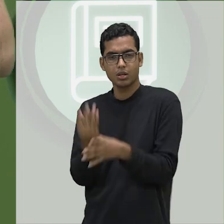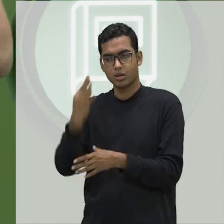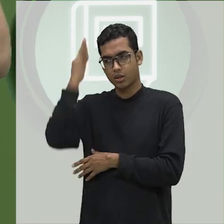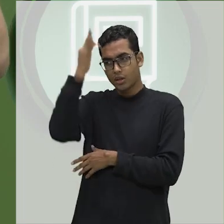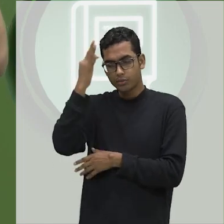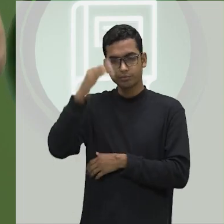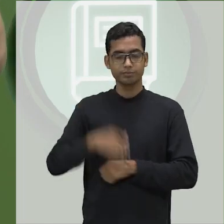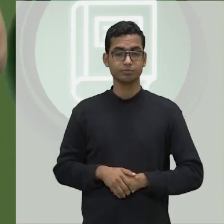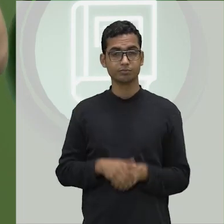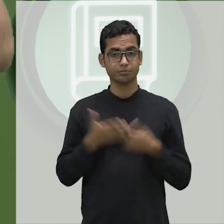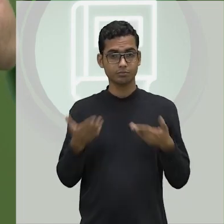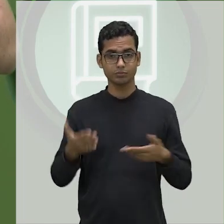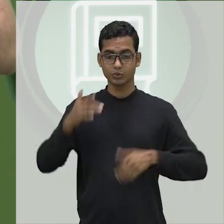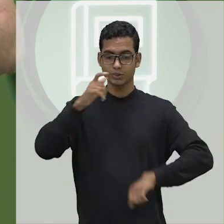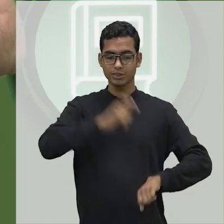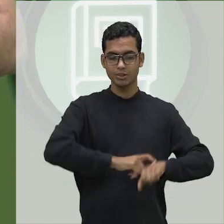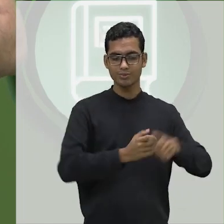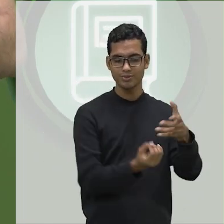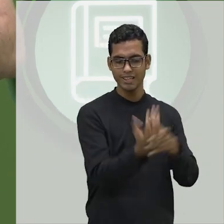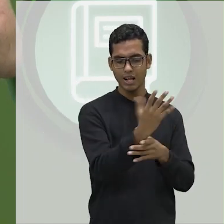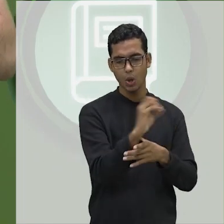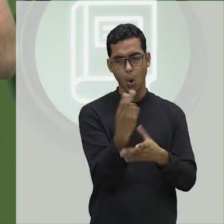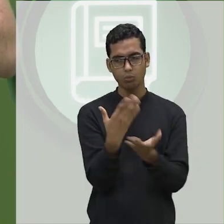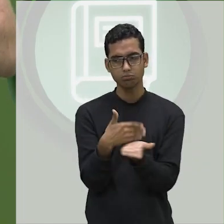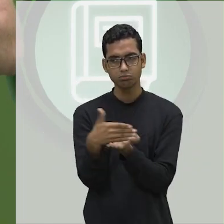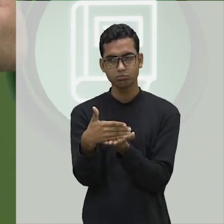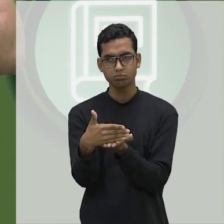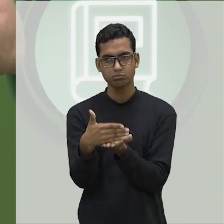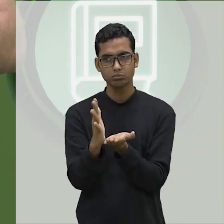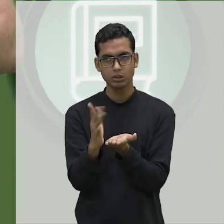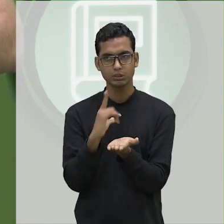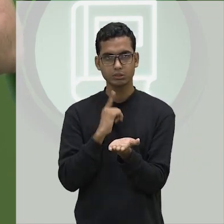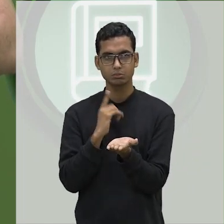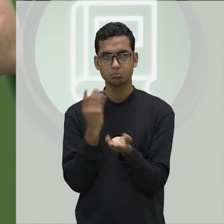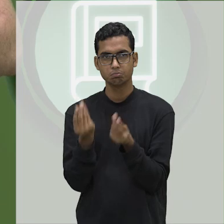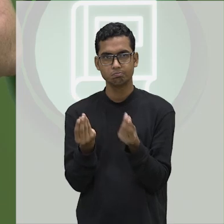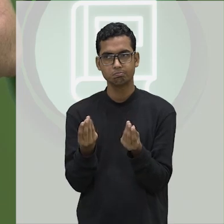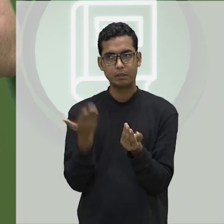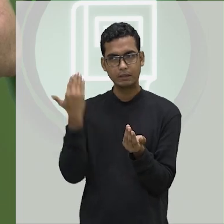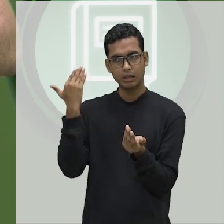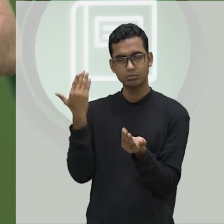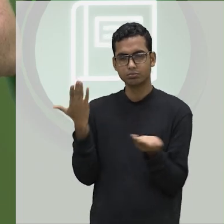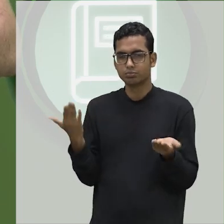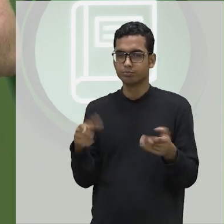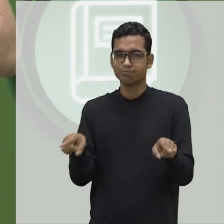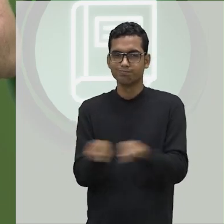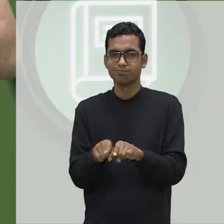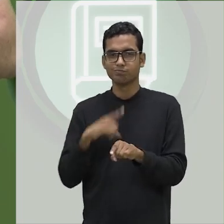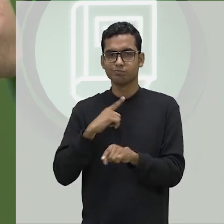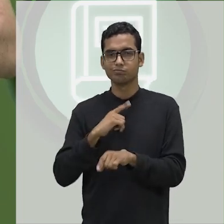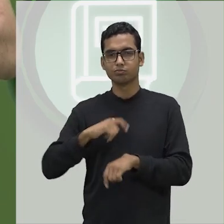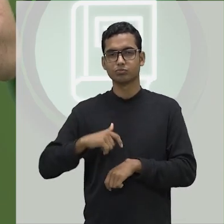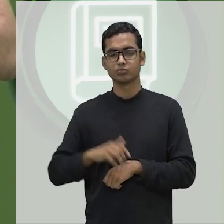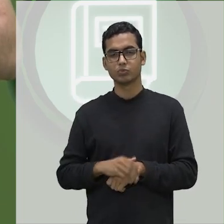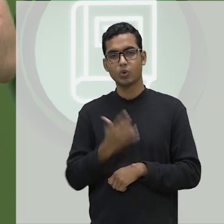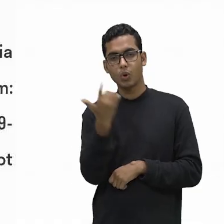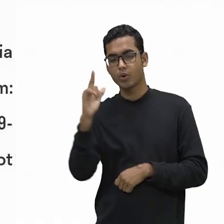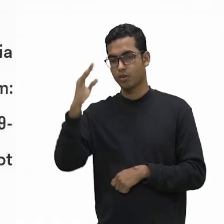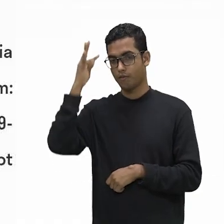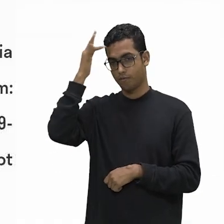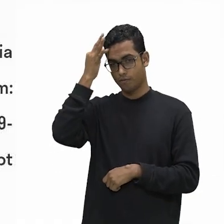tempo ele foi criado? Quando ele foi criado? Certo? Outro problema da física, da filosofia da física, é o determinismo.